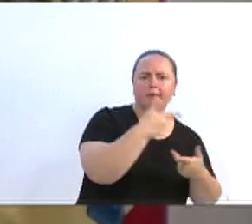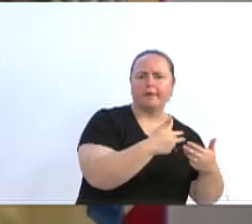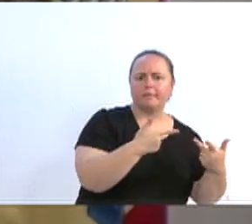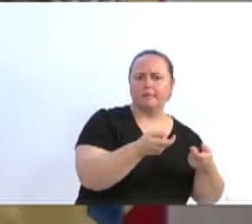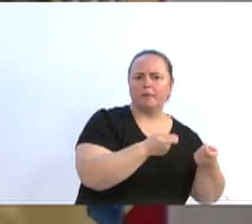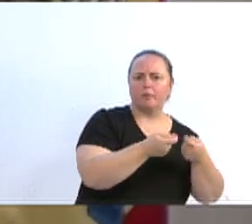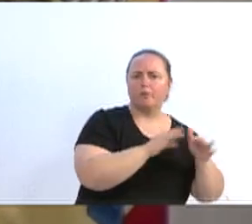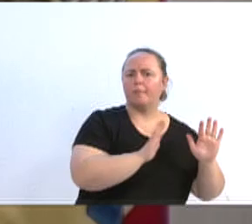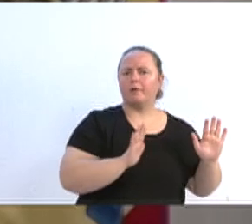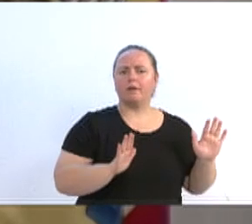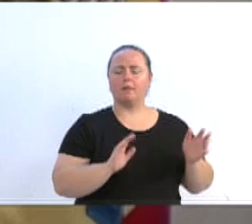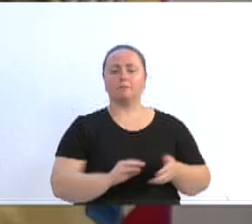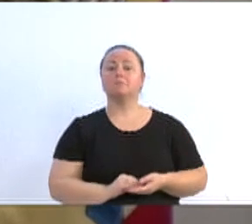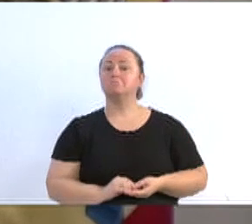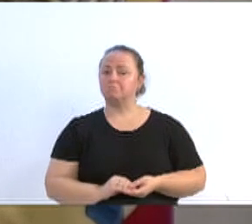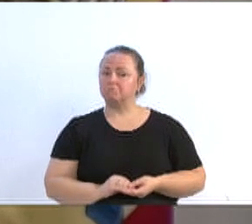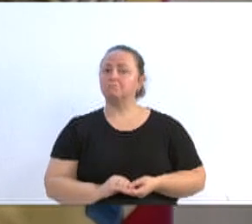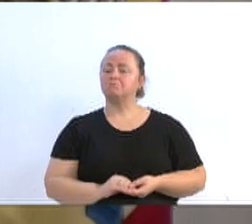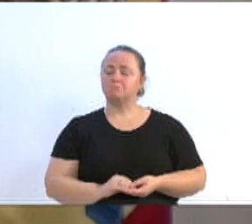Brasil